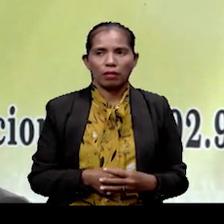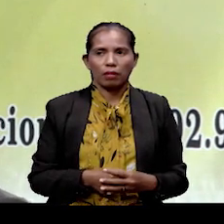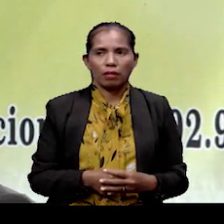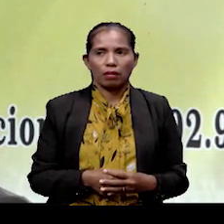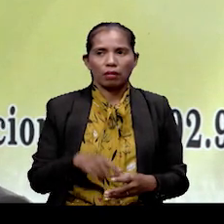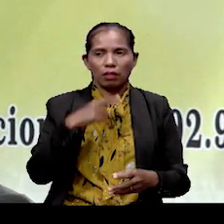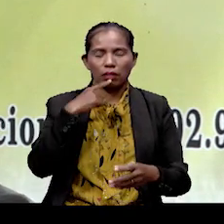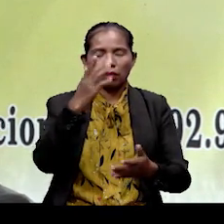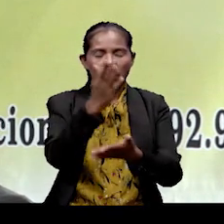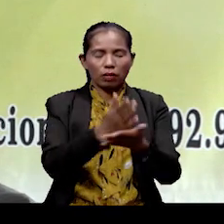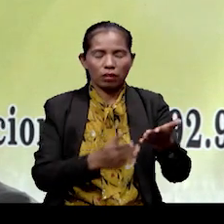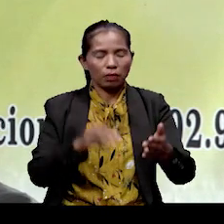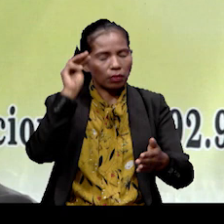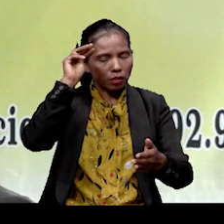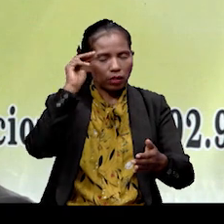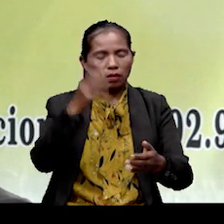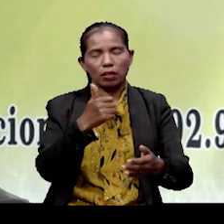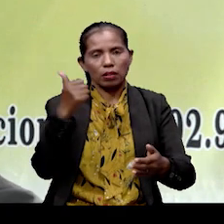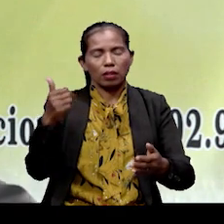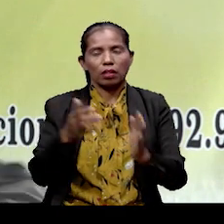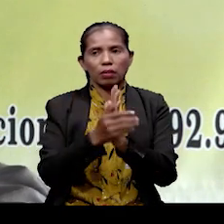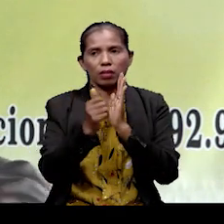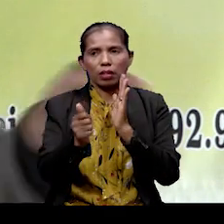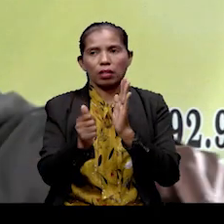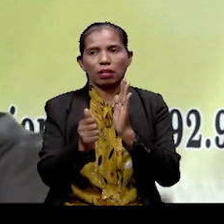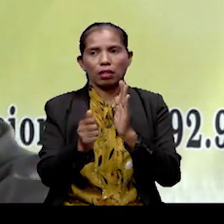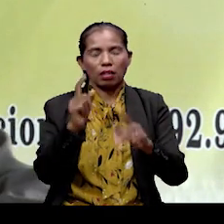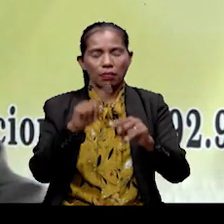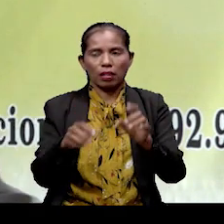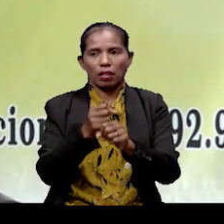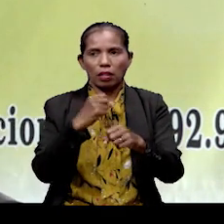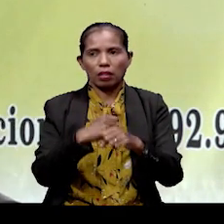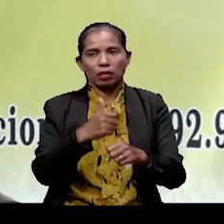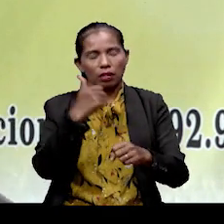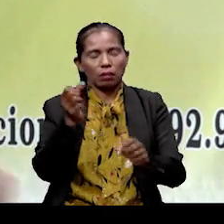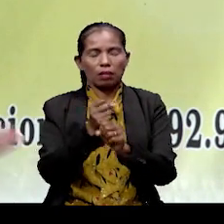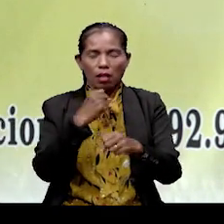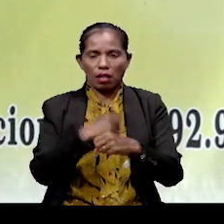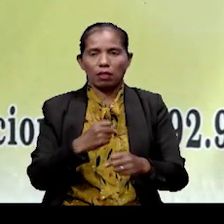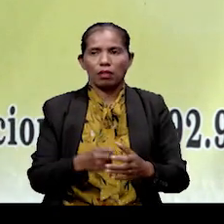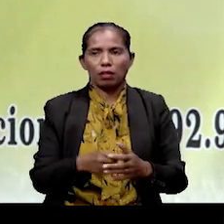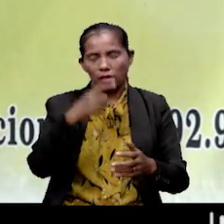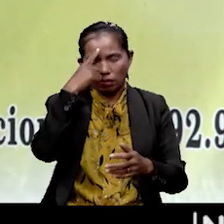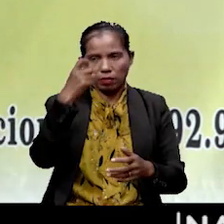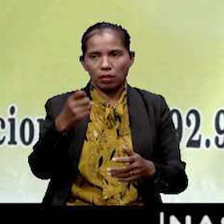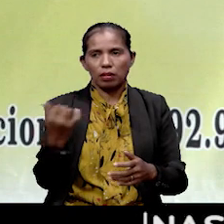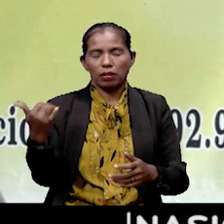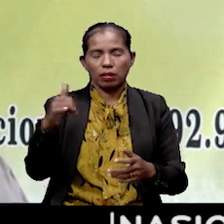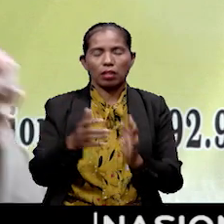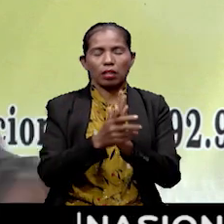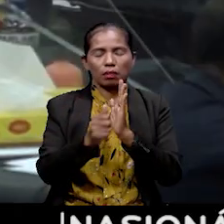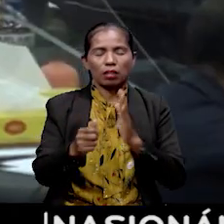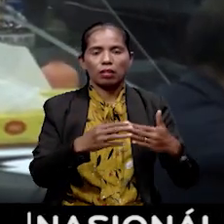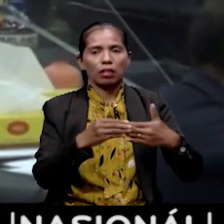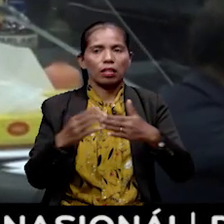ka korta tia ministerio de seluk nina kapasidade tu halo na parnia la bela halo i de seluk det mi. Ne tama sin le kapasidade u kuna